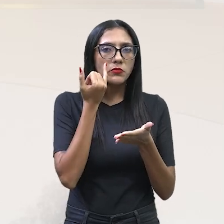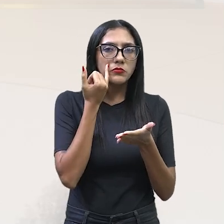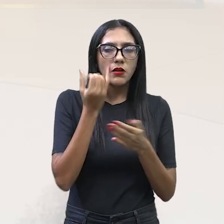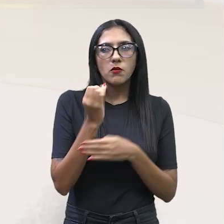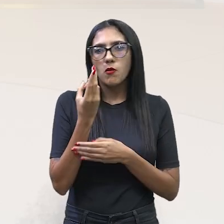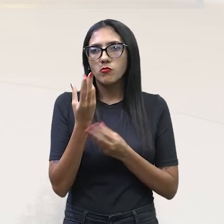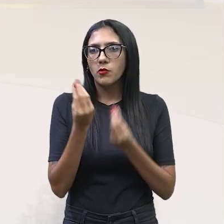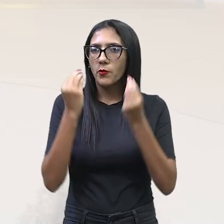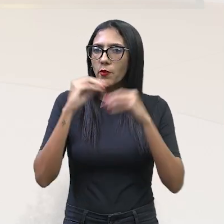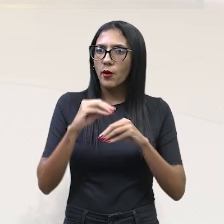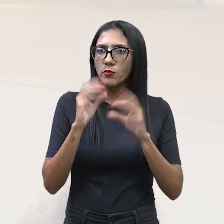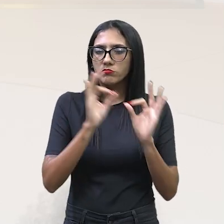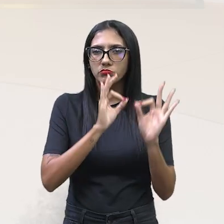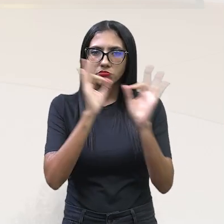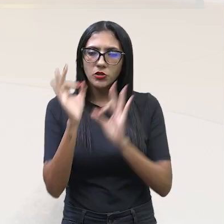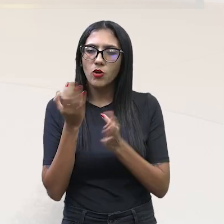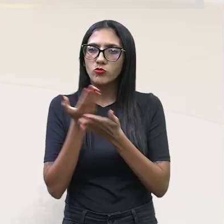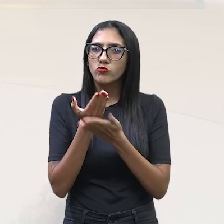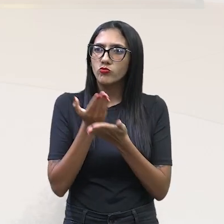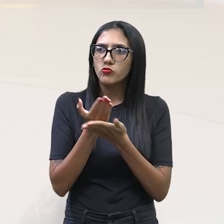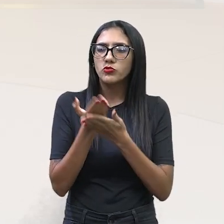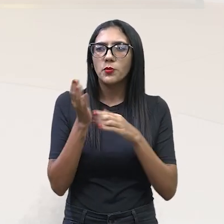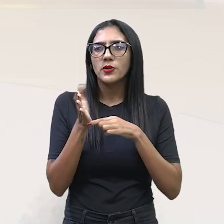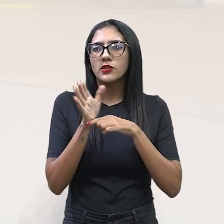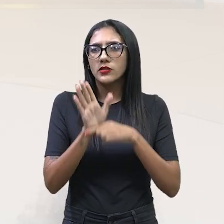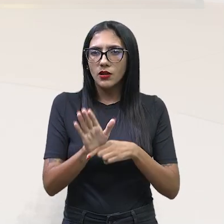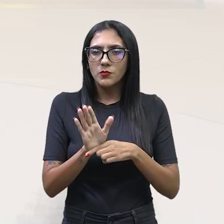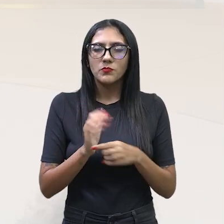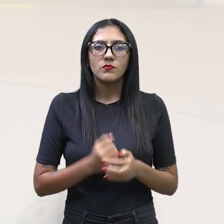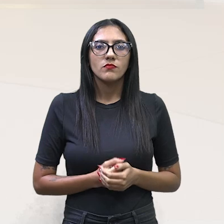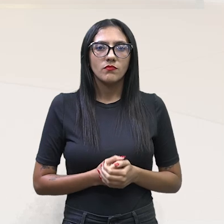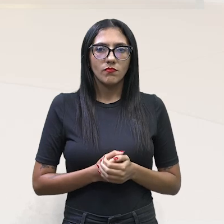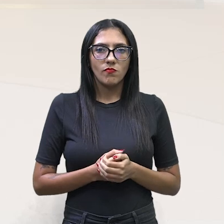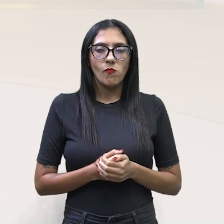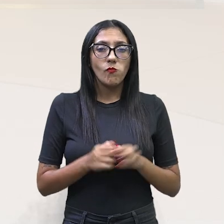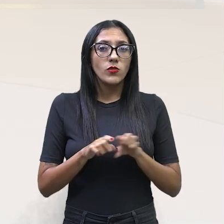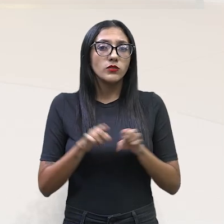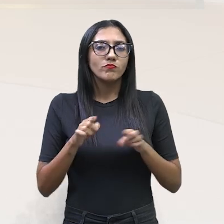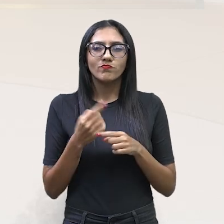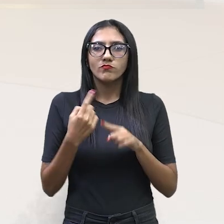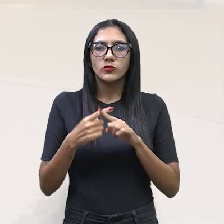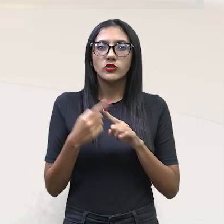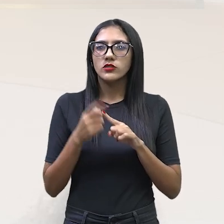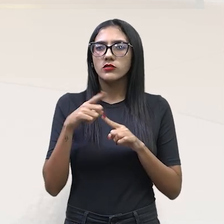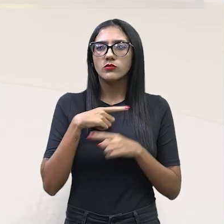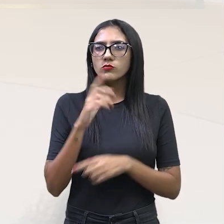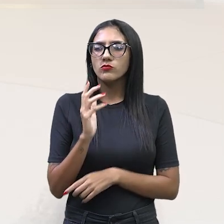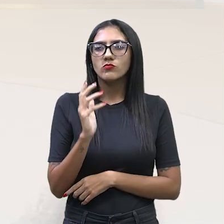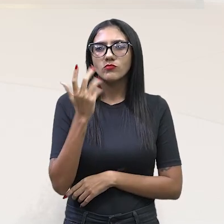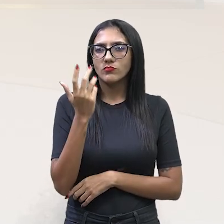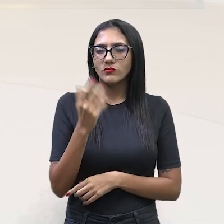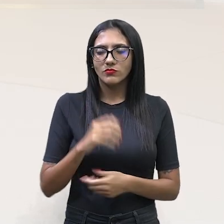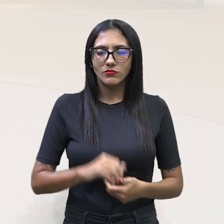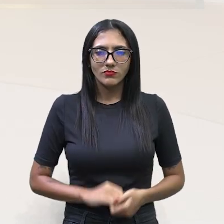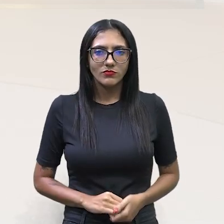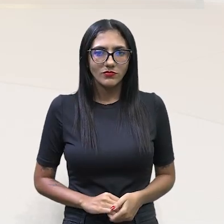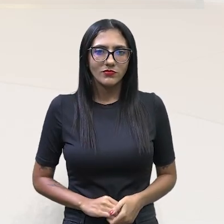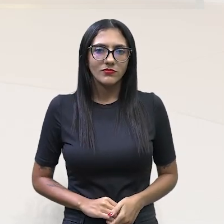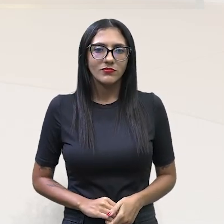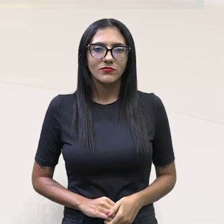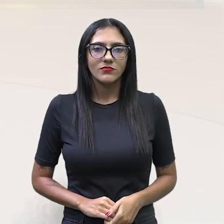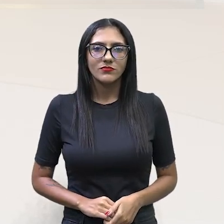aqui como a nossa, apresentando para a próxima geração, mas por que será que isso acontece, professor? Bom, pessoal, por